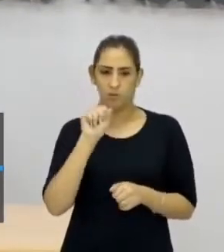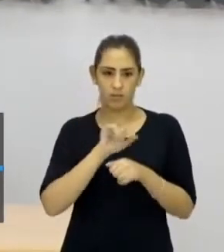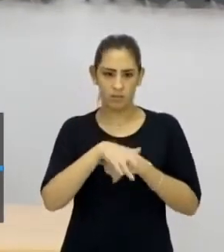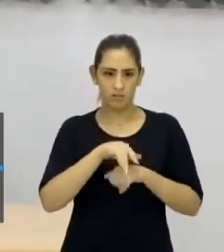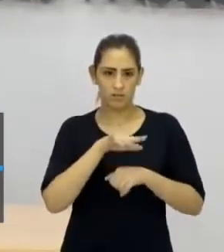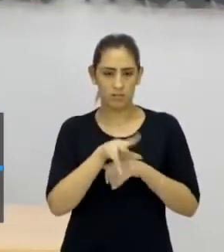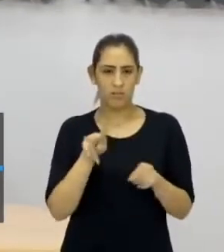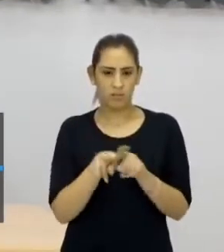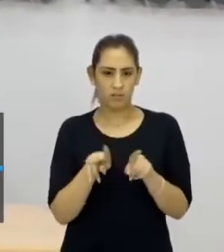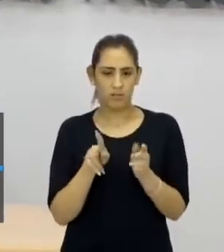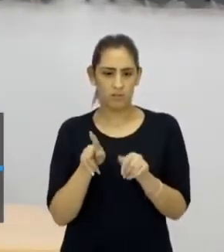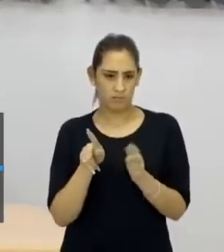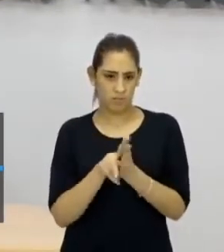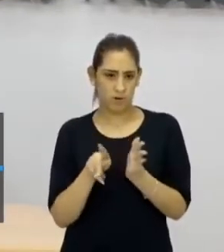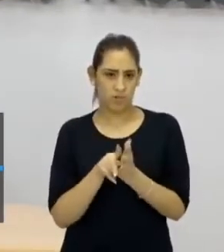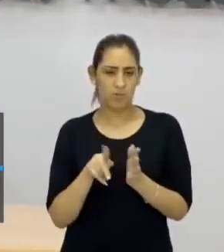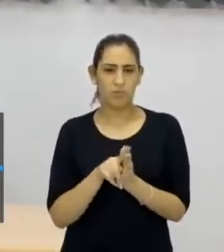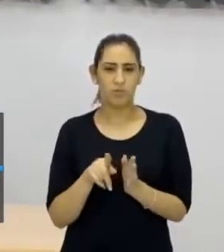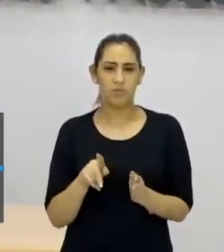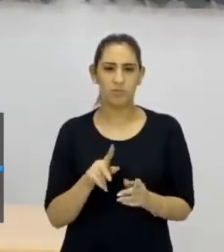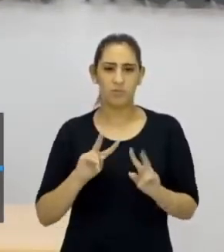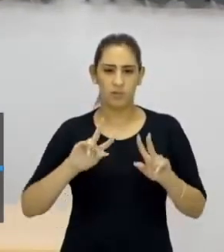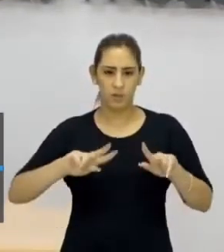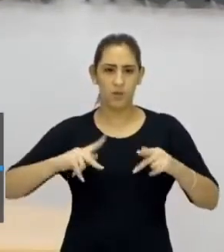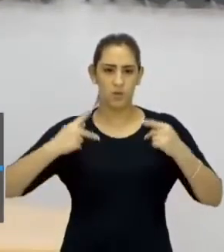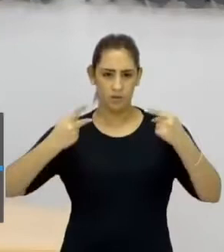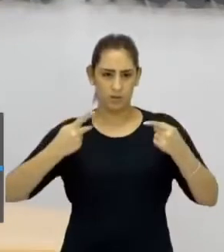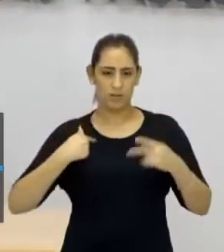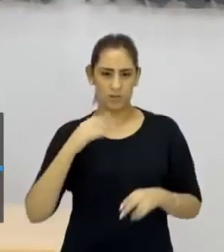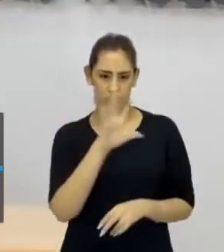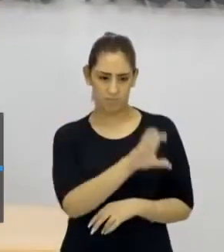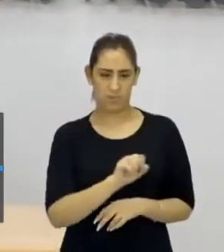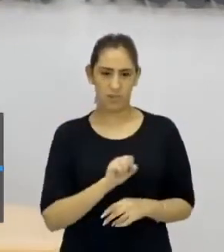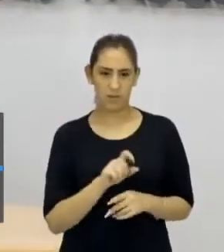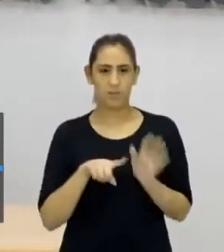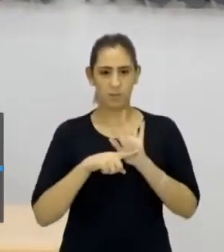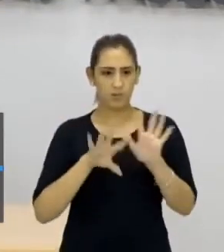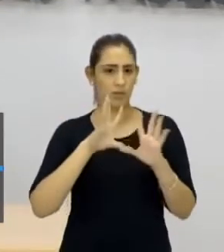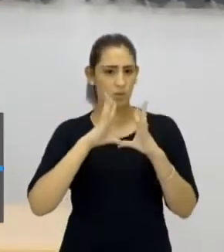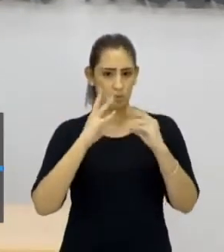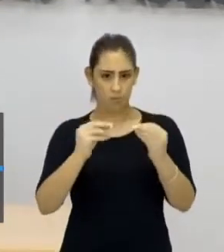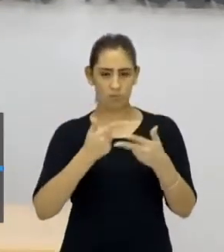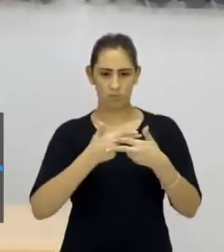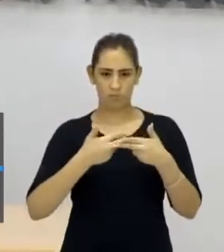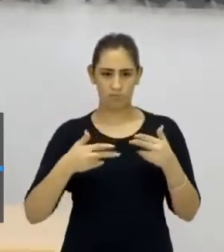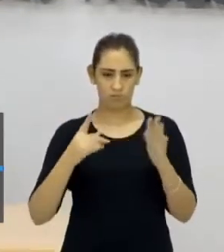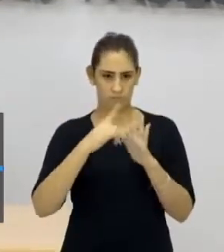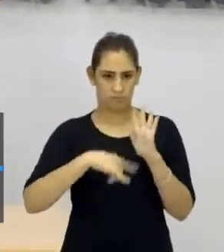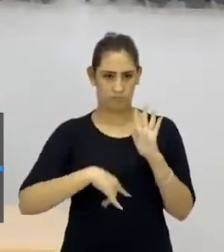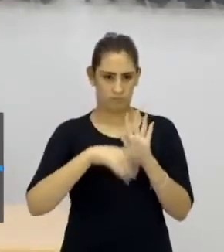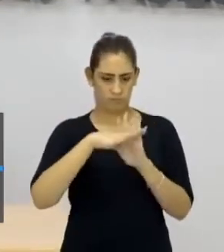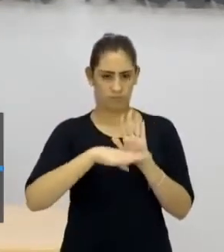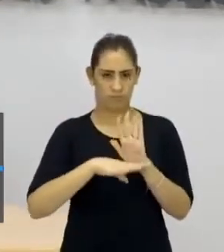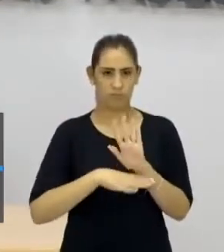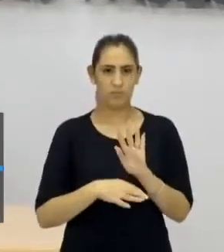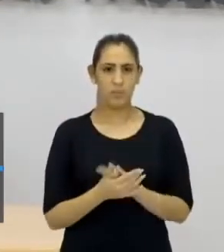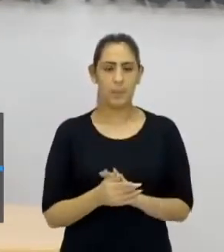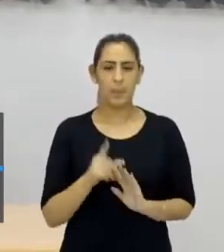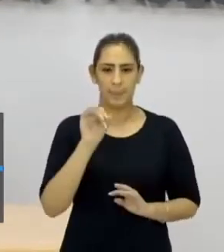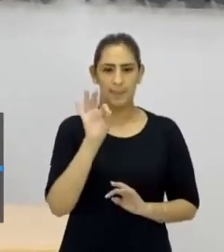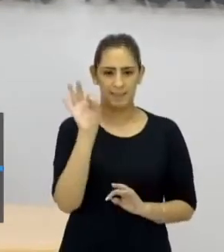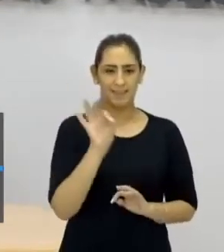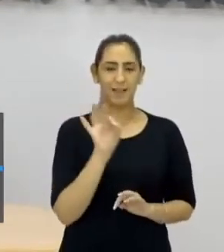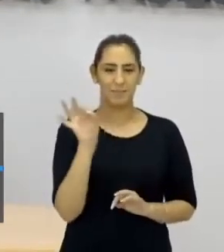que eu peguei que mostra todos os dados aí. Alguns nós vamos mostrar aqui, né, mas não chega nem a 10% dos dados que tem